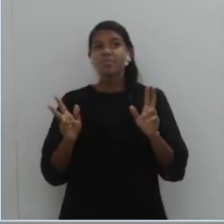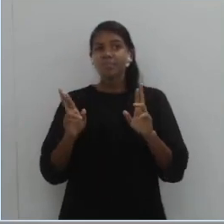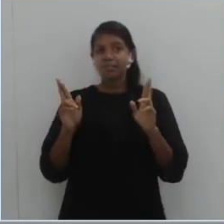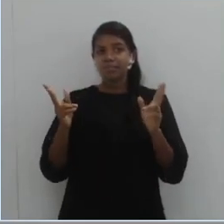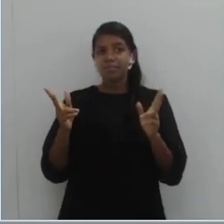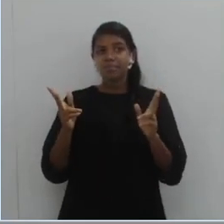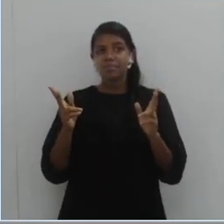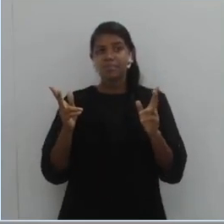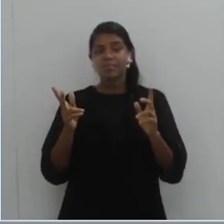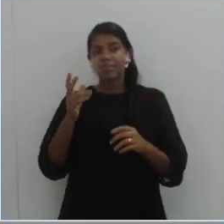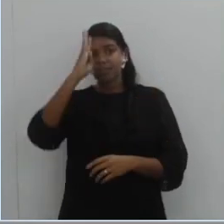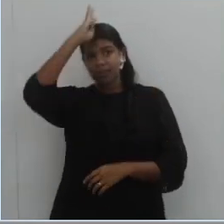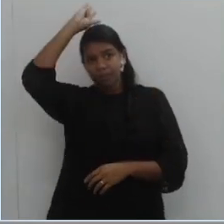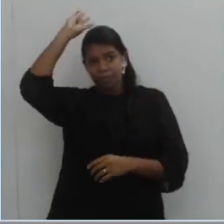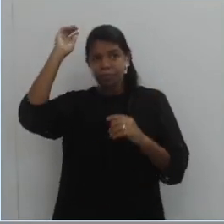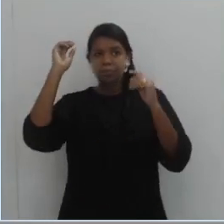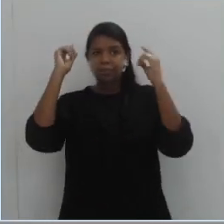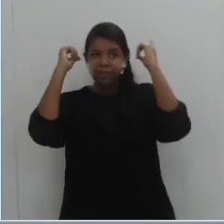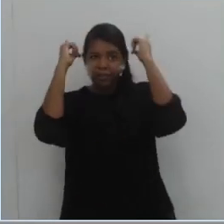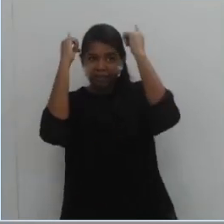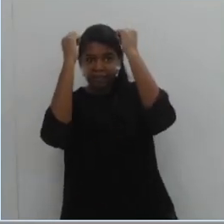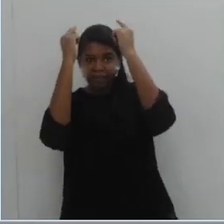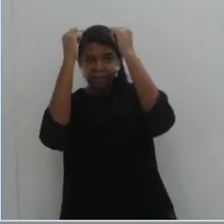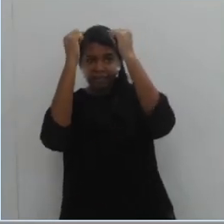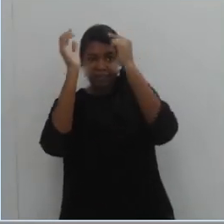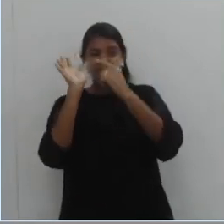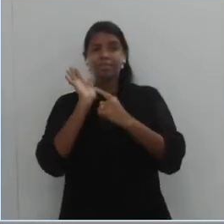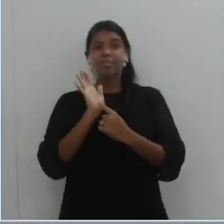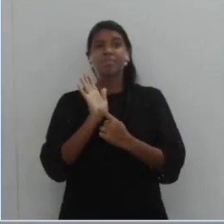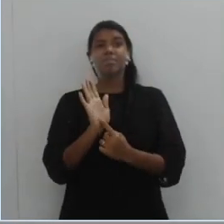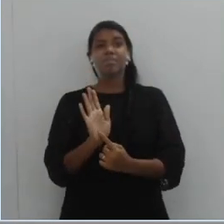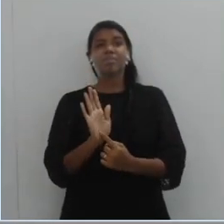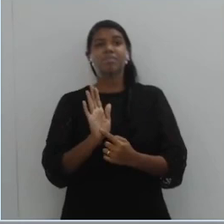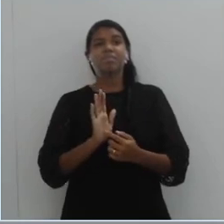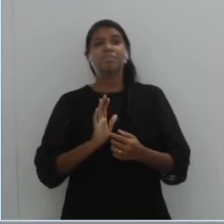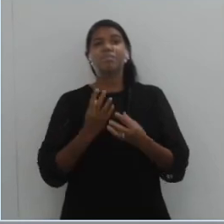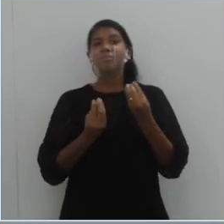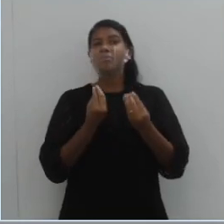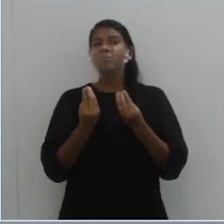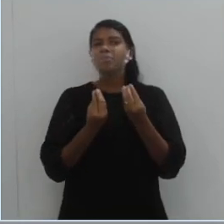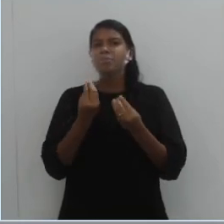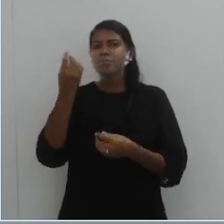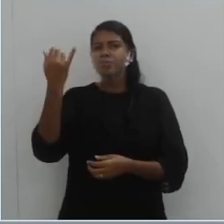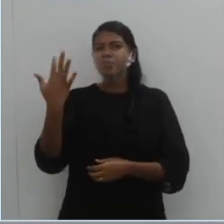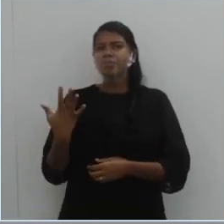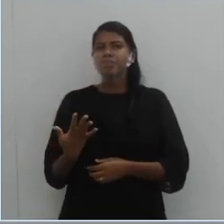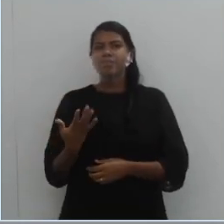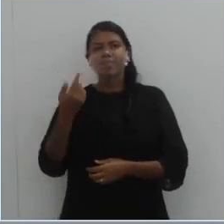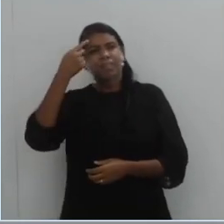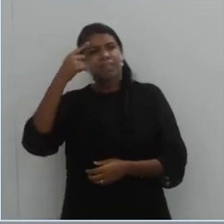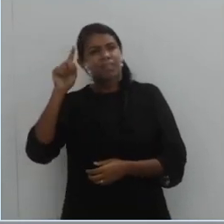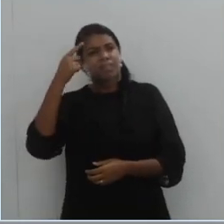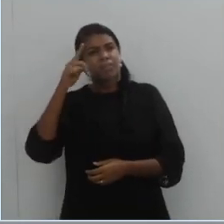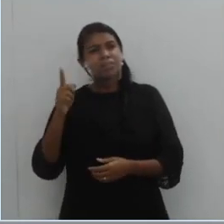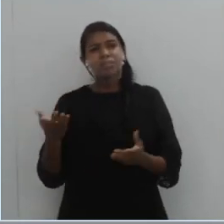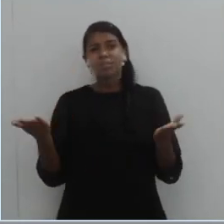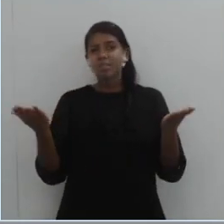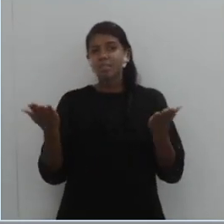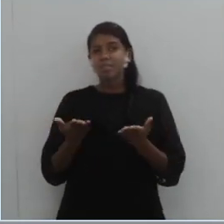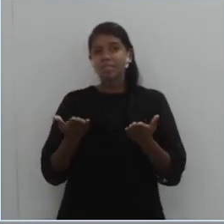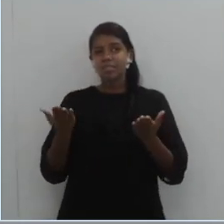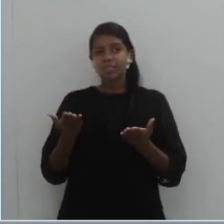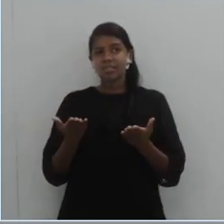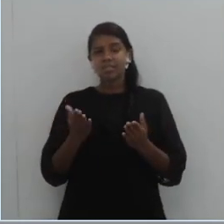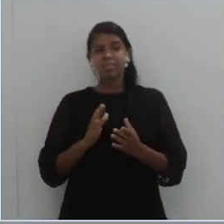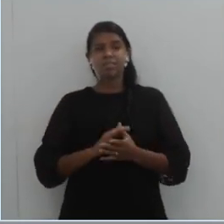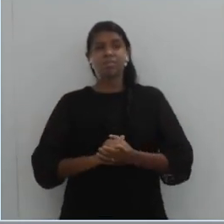grega, ela tinha até uma... Como a gente pode falar nos dias de hoje? Ela tinha simplesmente um